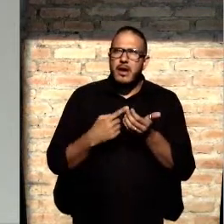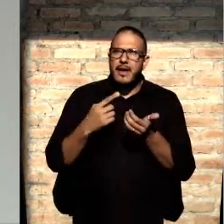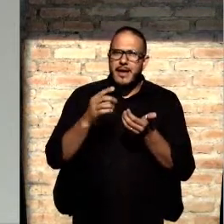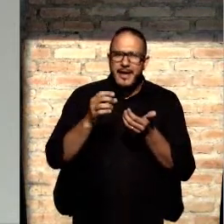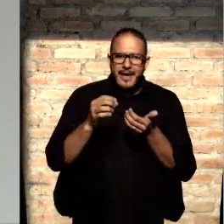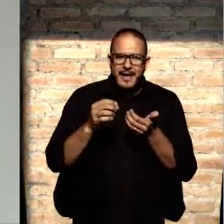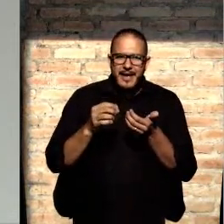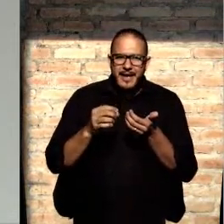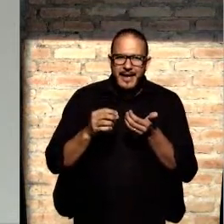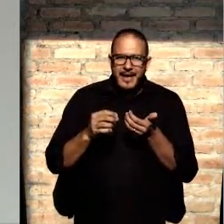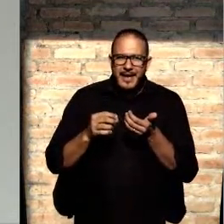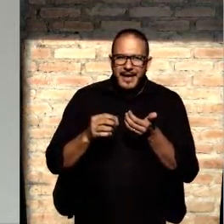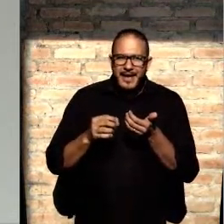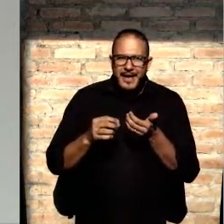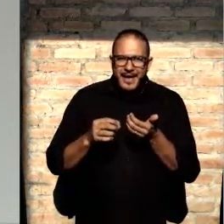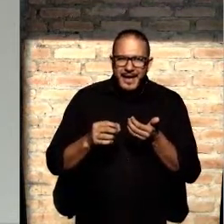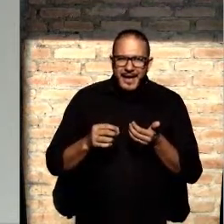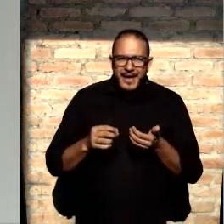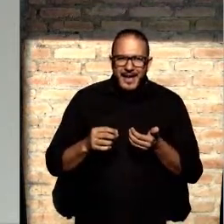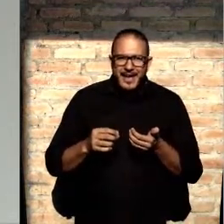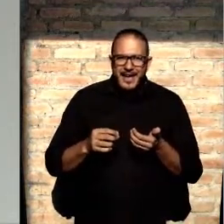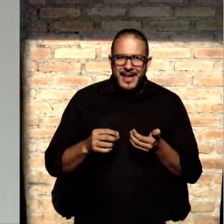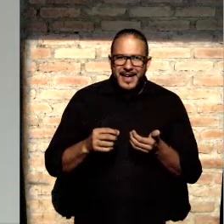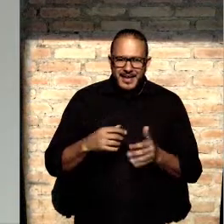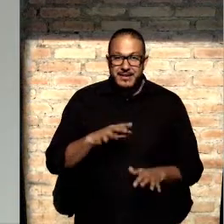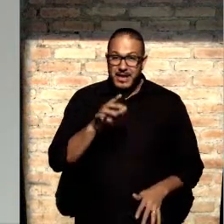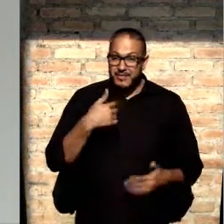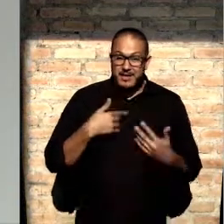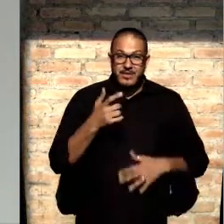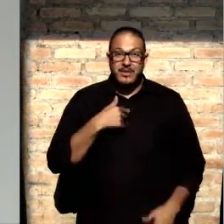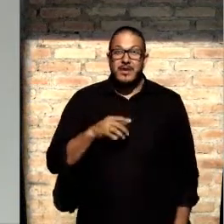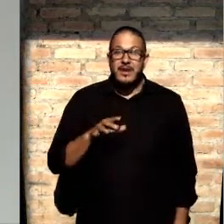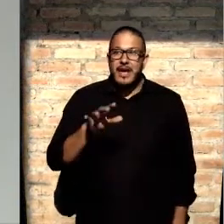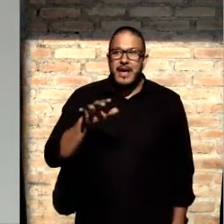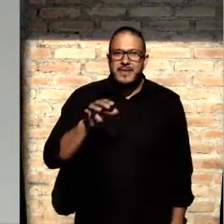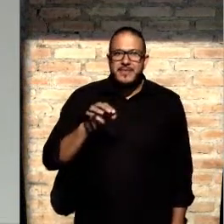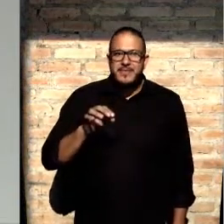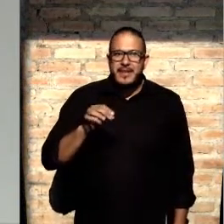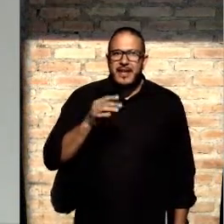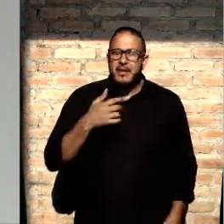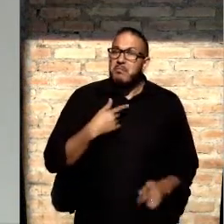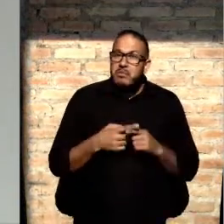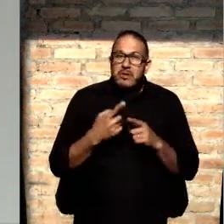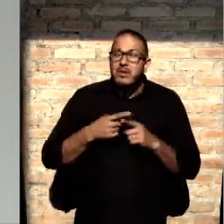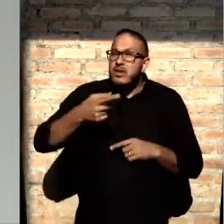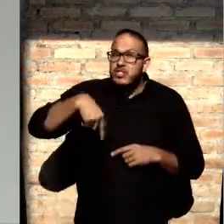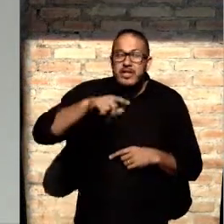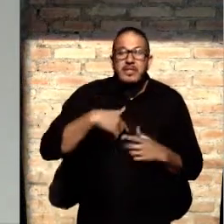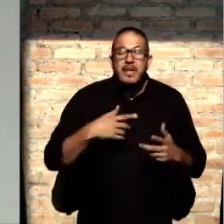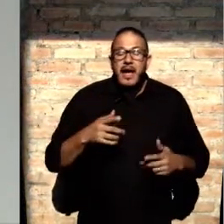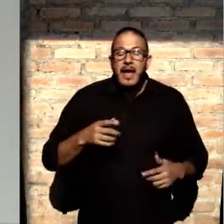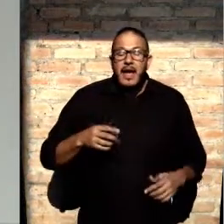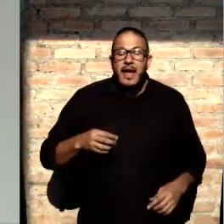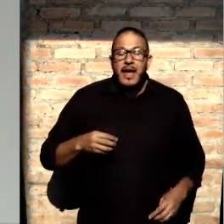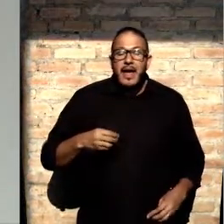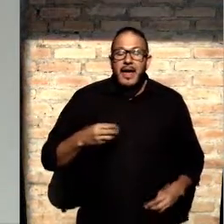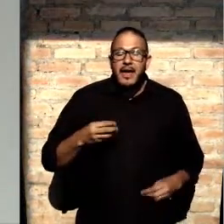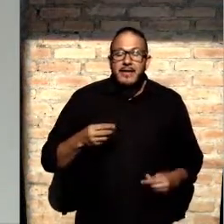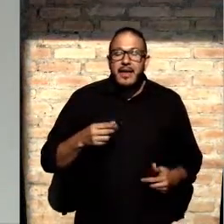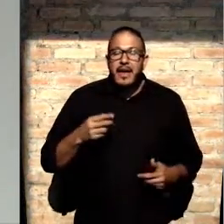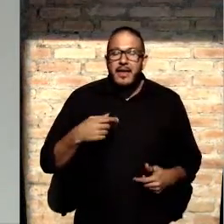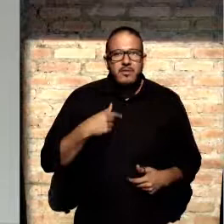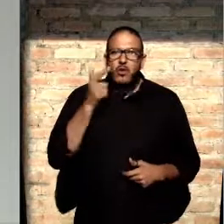não é o mesmo sem celular na mão porque porque a gente já tá ficando com uma mudança de